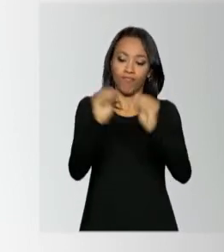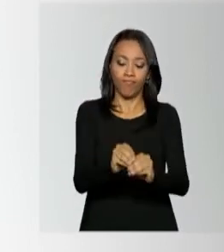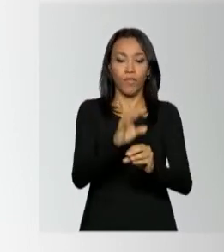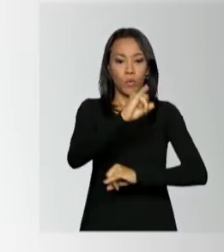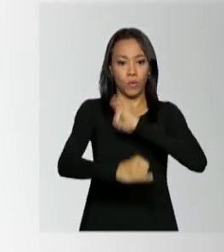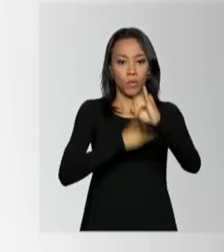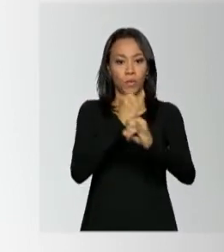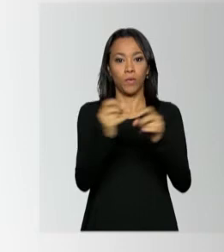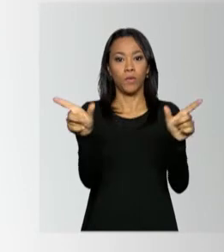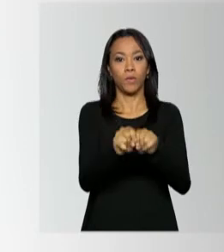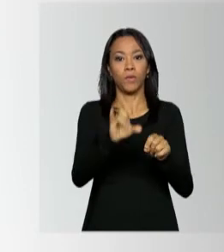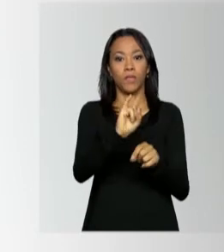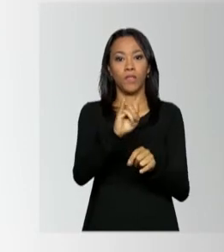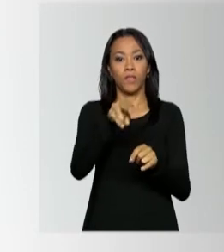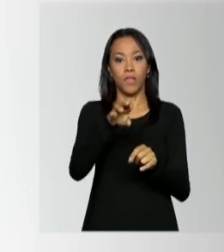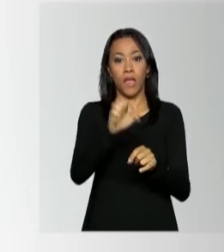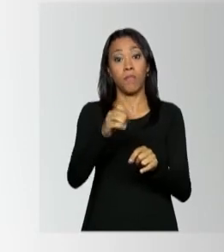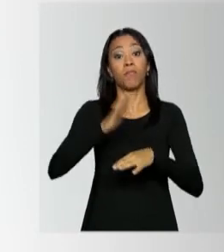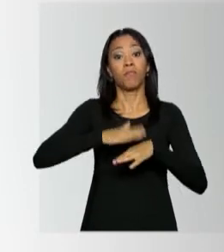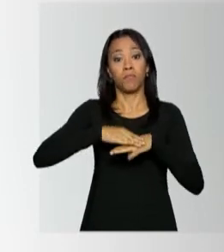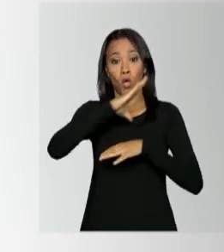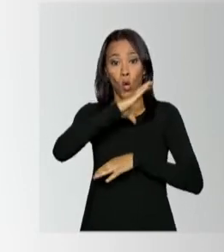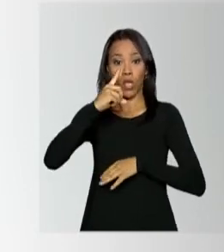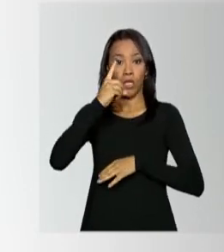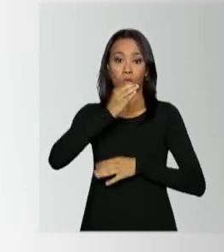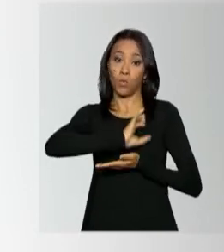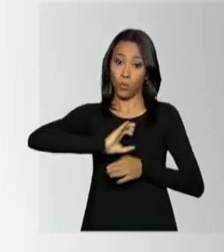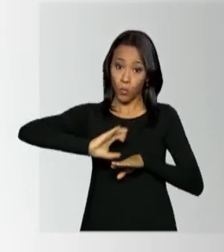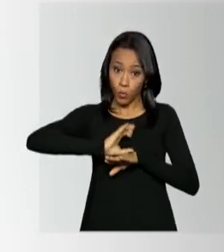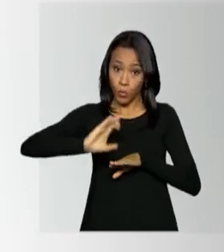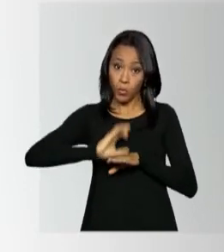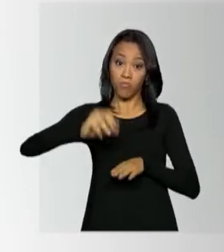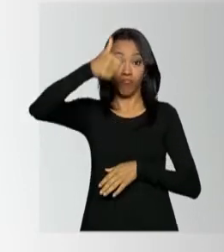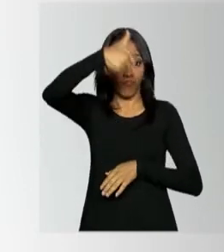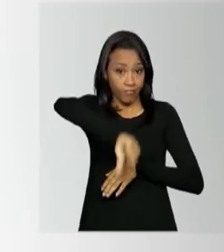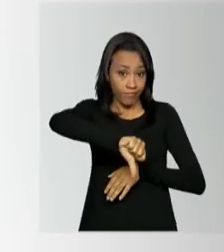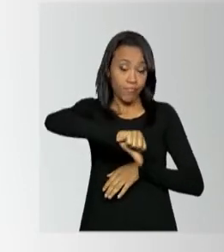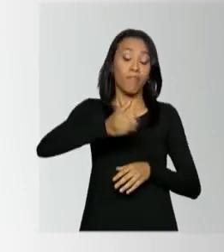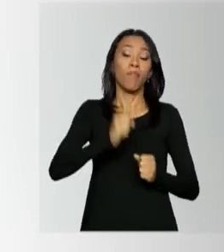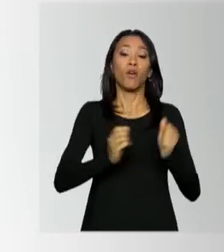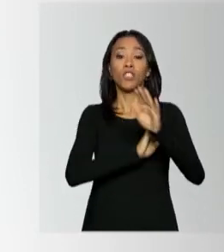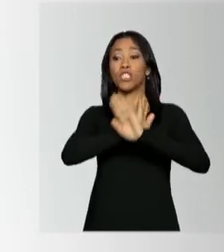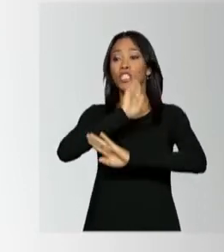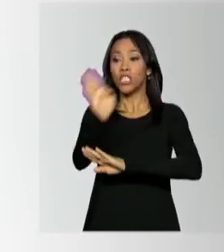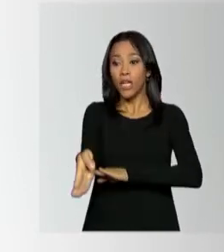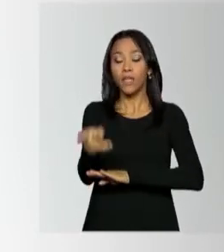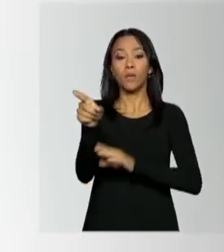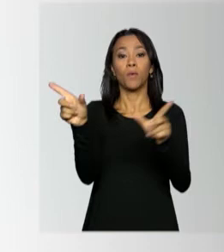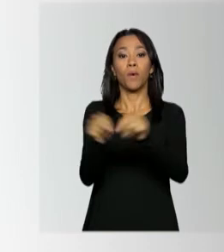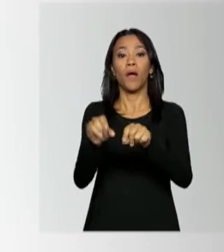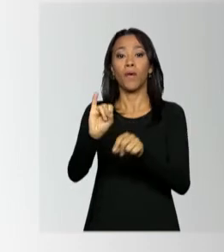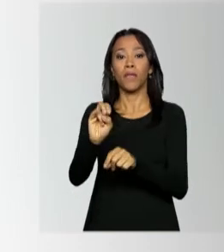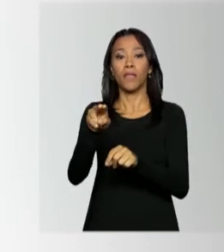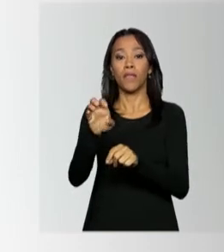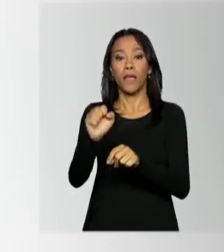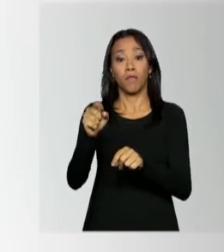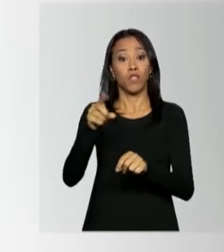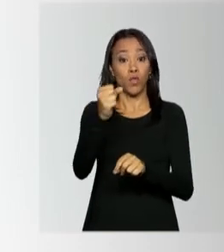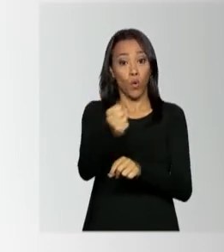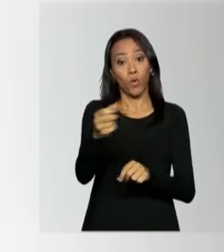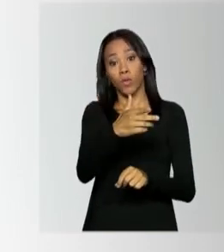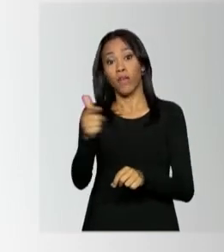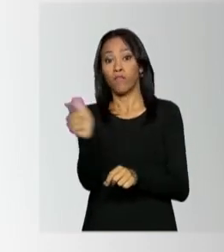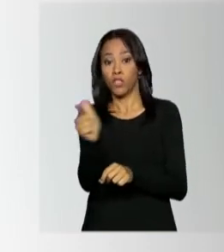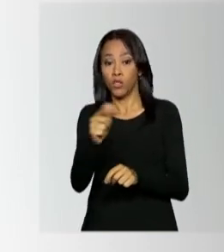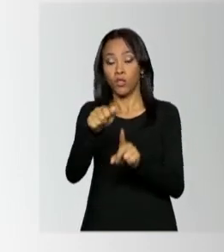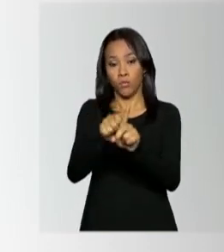pelo coordenador do curso. Se for indeferido, o estudante pode pedir a dispensa diretamente ao INEP de 8 a 22 de